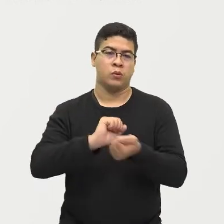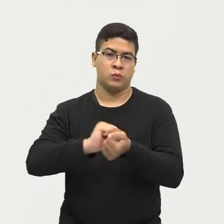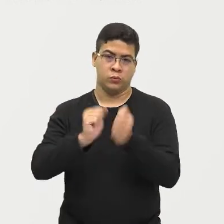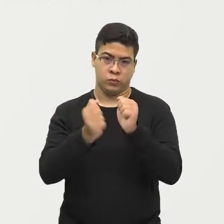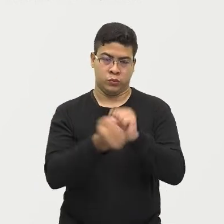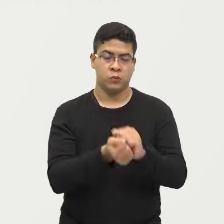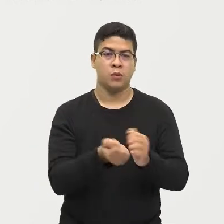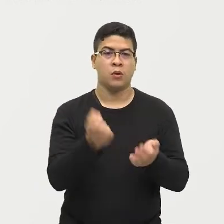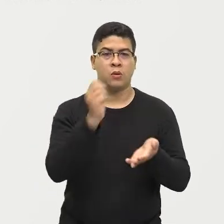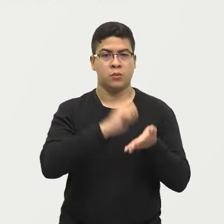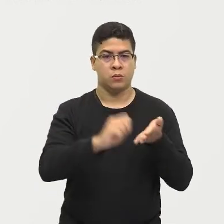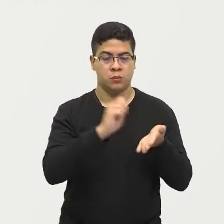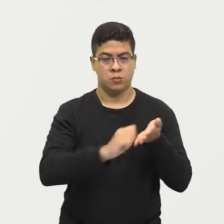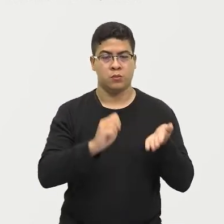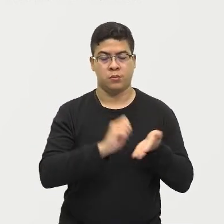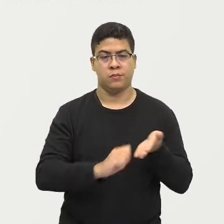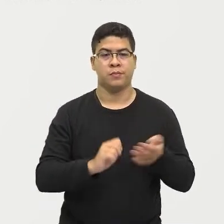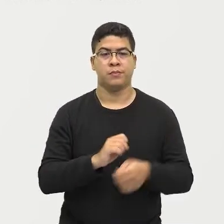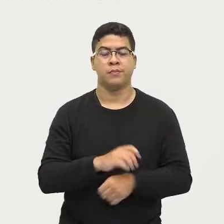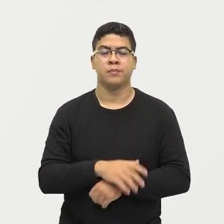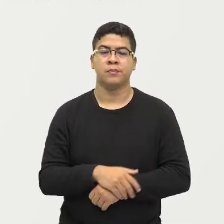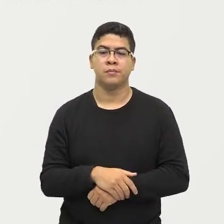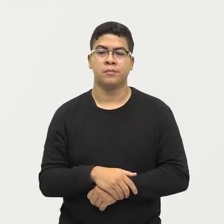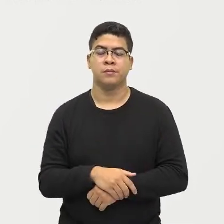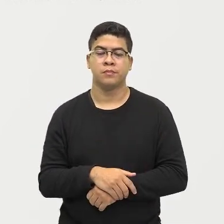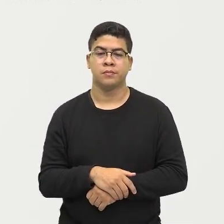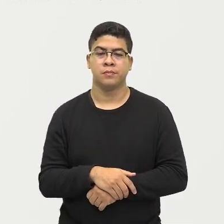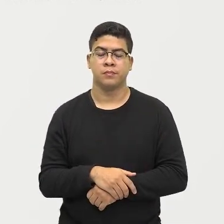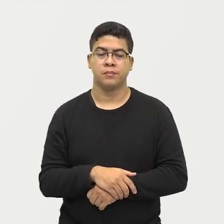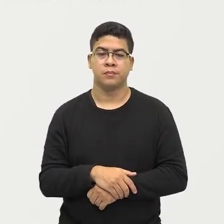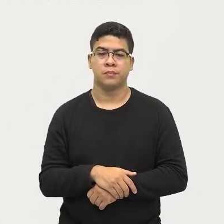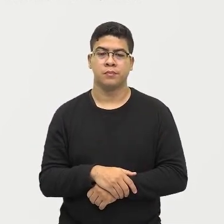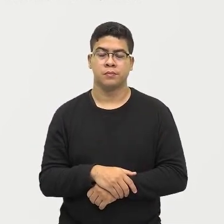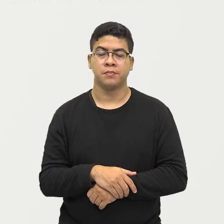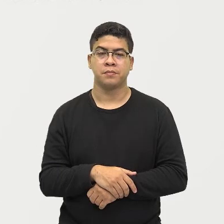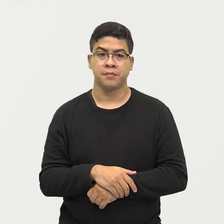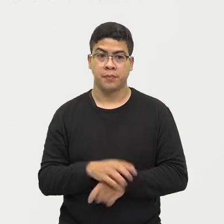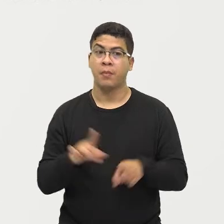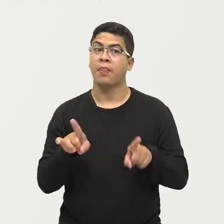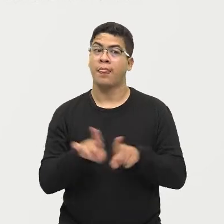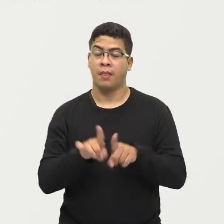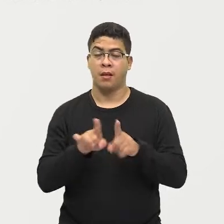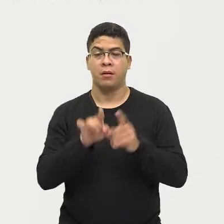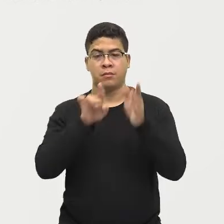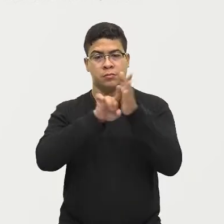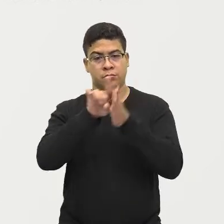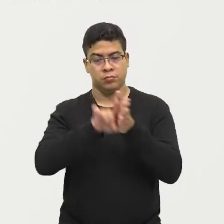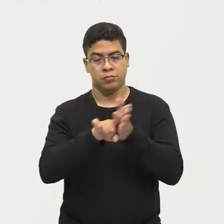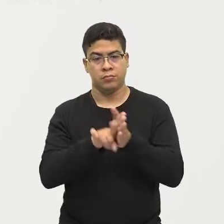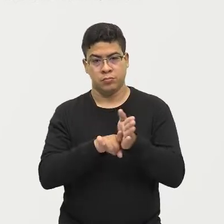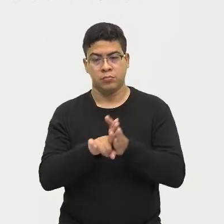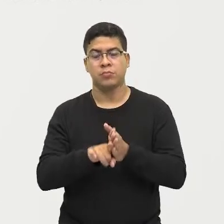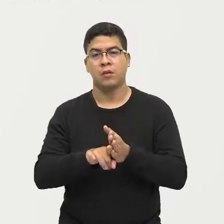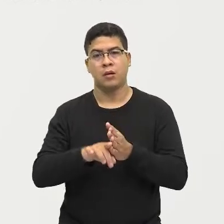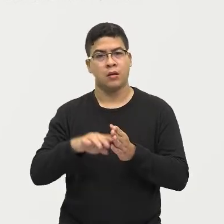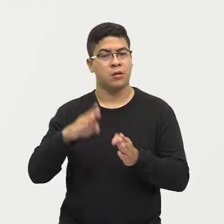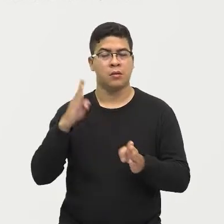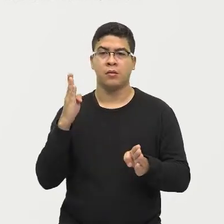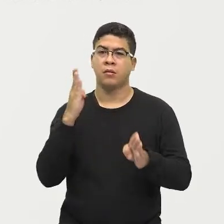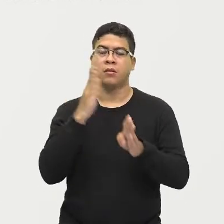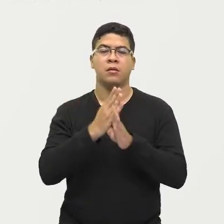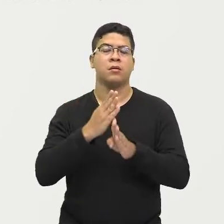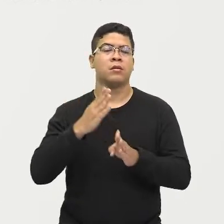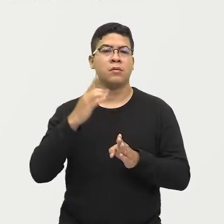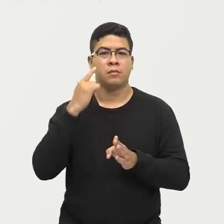mais que temos aí para identificar nesse livro? Além da busca aí pela identidade nacional.